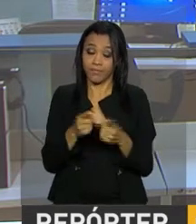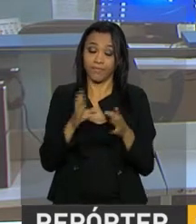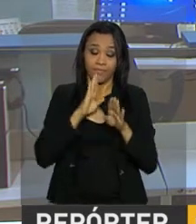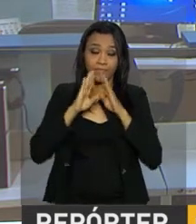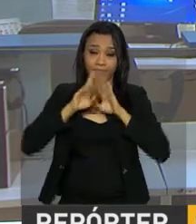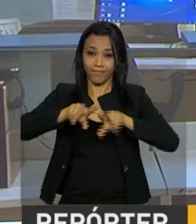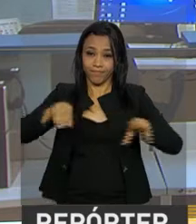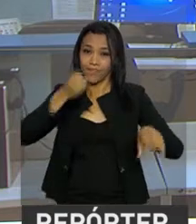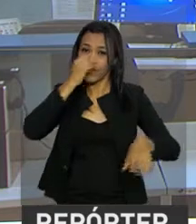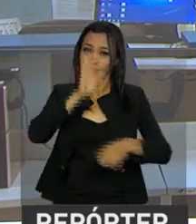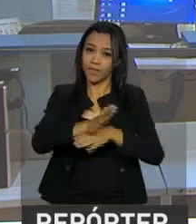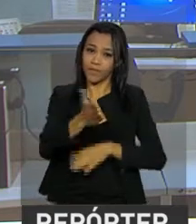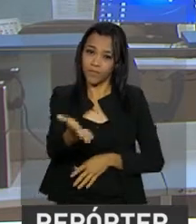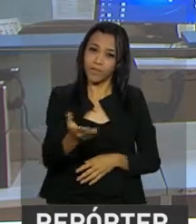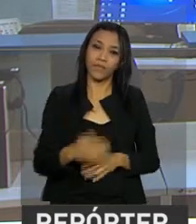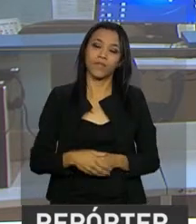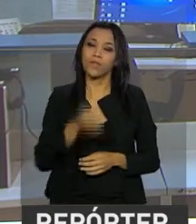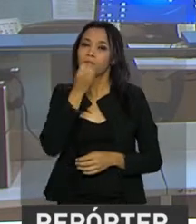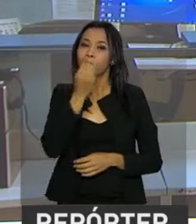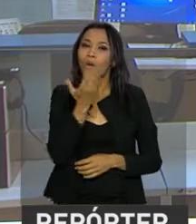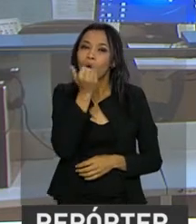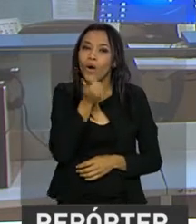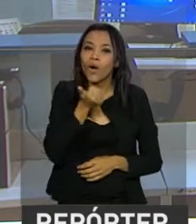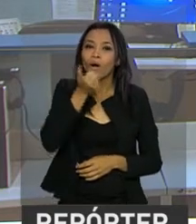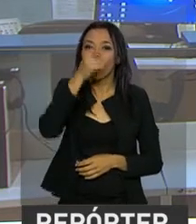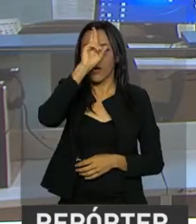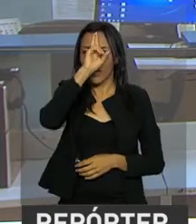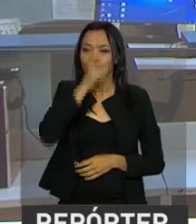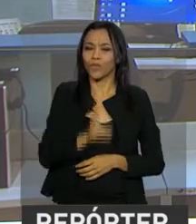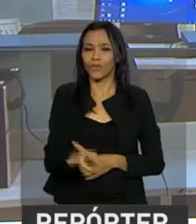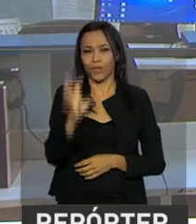sociais. Uma boa tarde para você, um bom almoço e